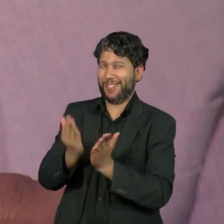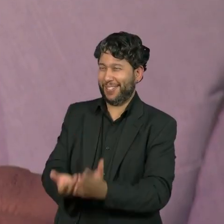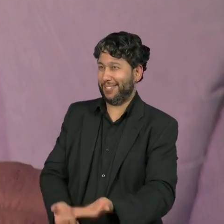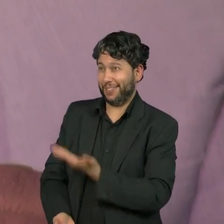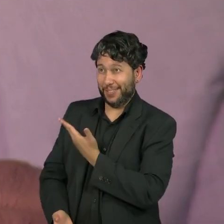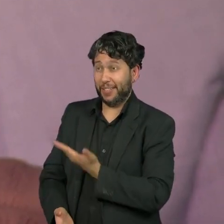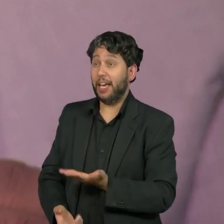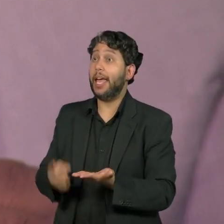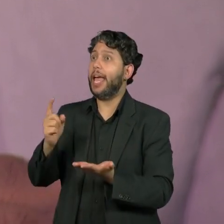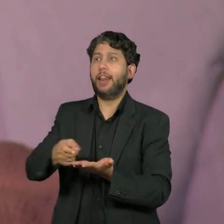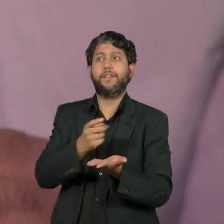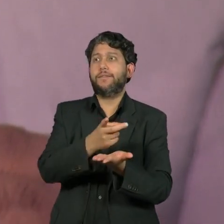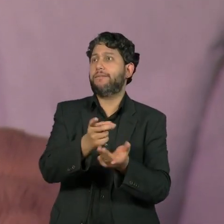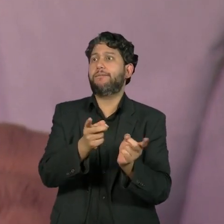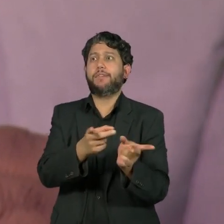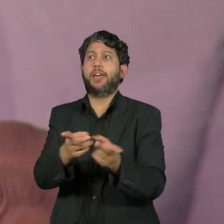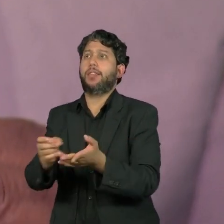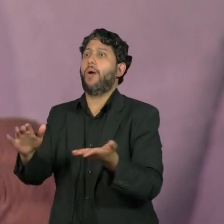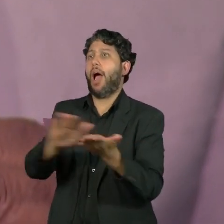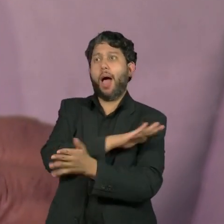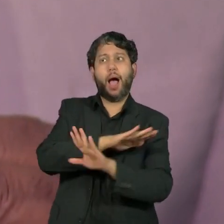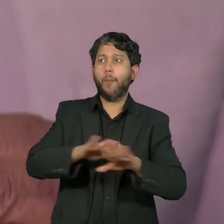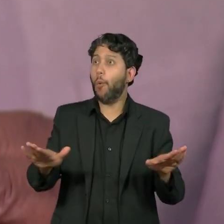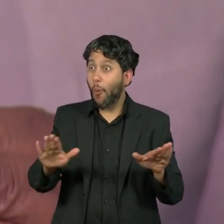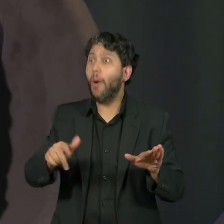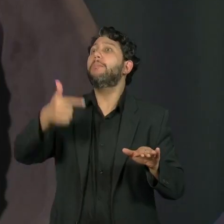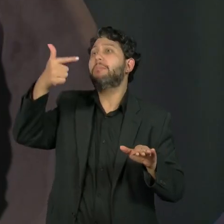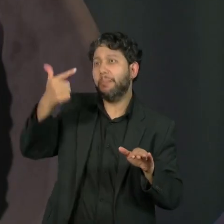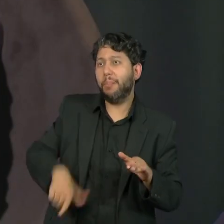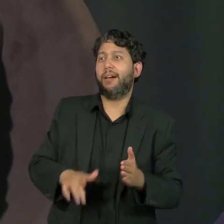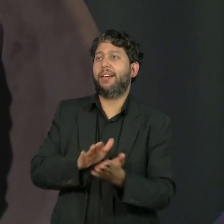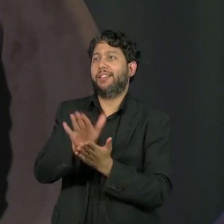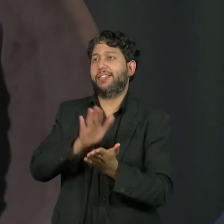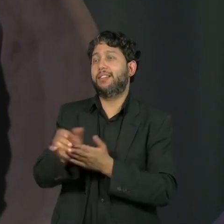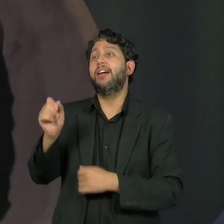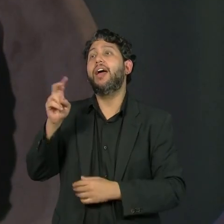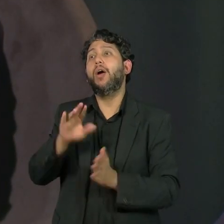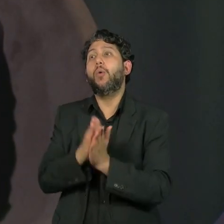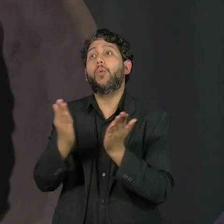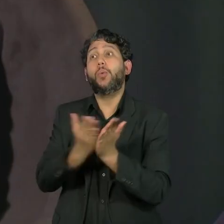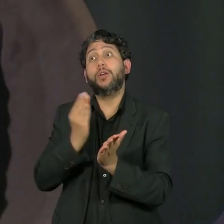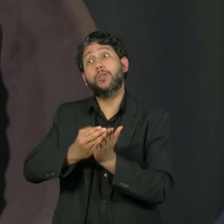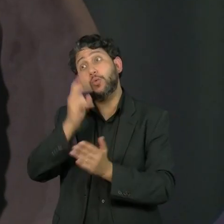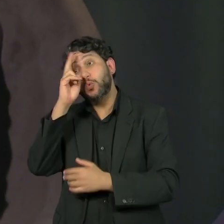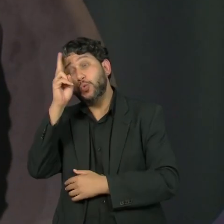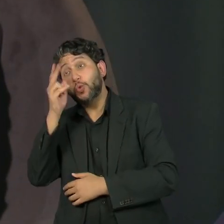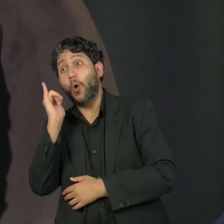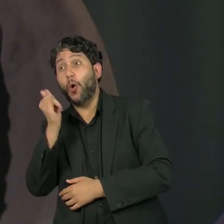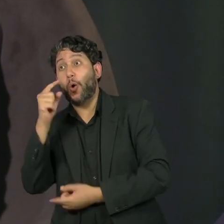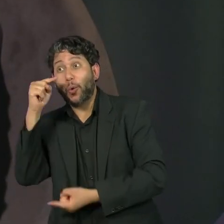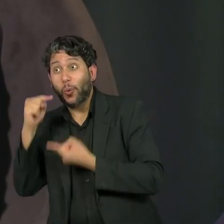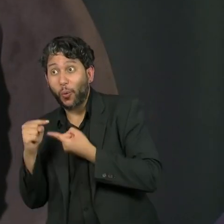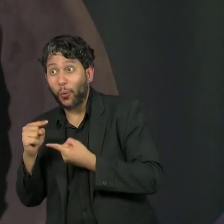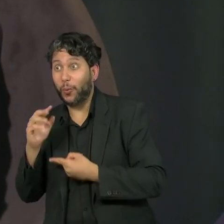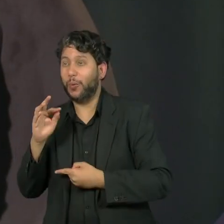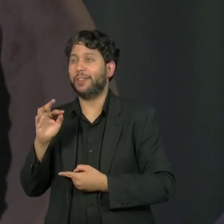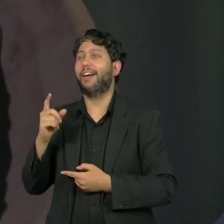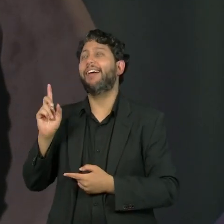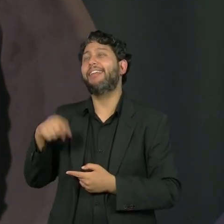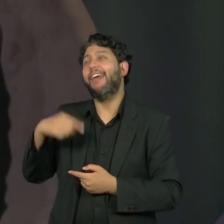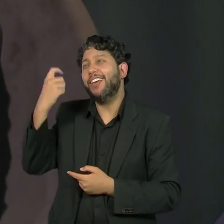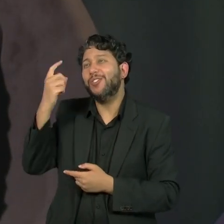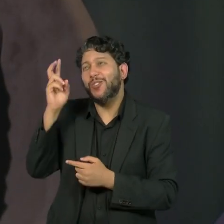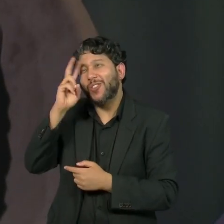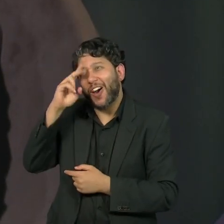foi relançado agora em comemoração a esse tempo todo. É um livro de contos, esse diferente do outro, é um livro de ficção. Sim. São